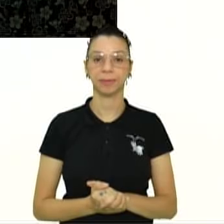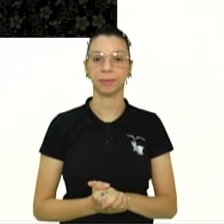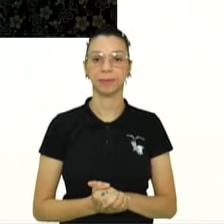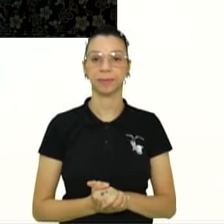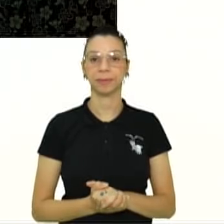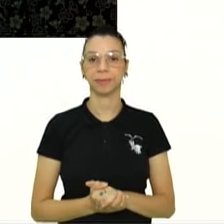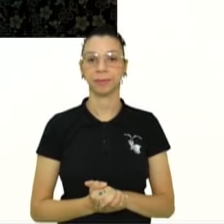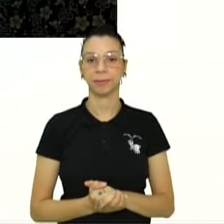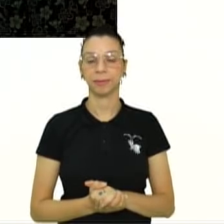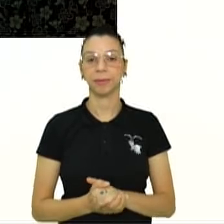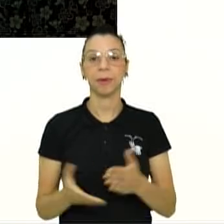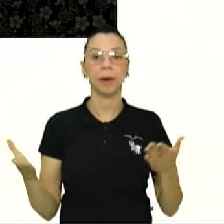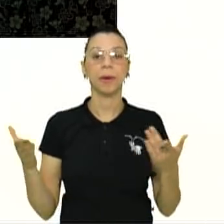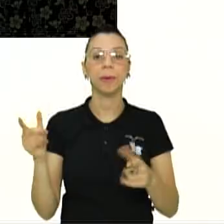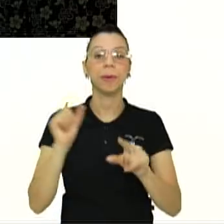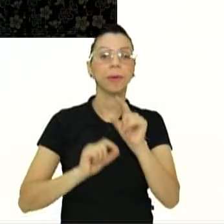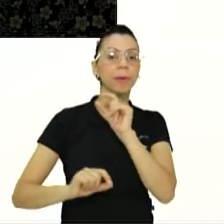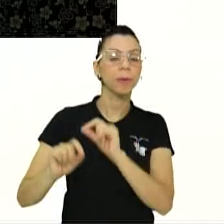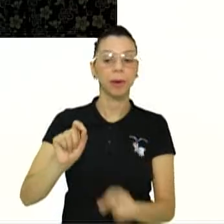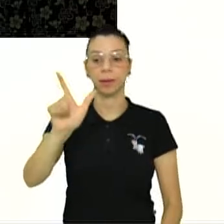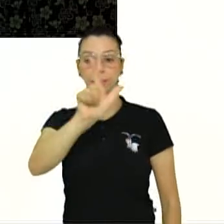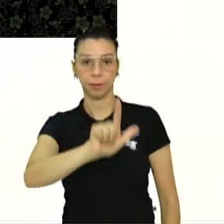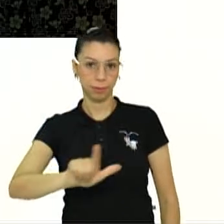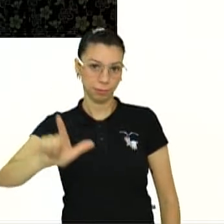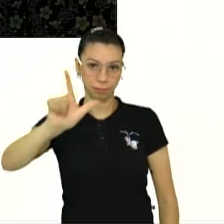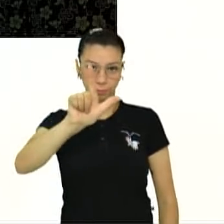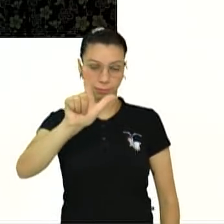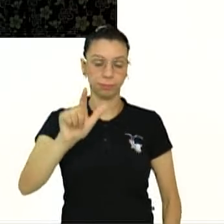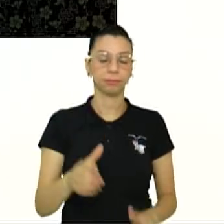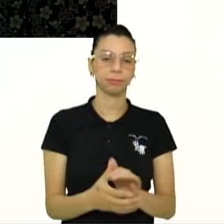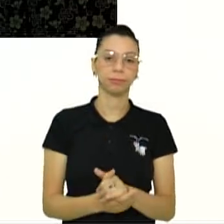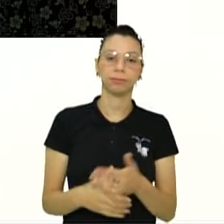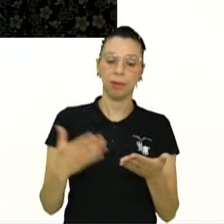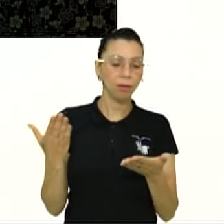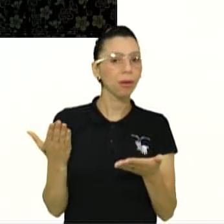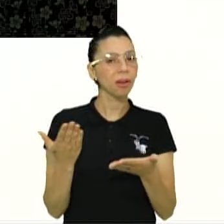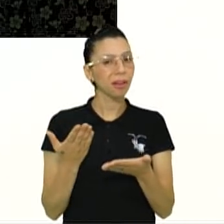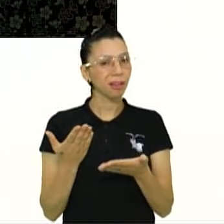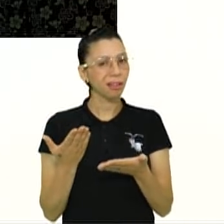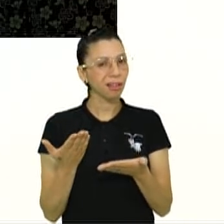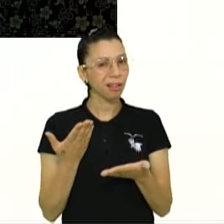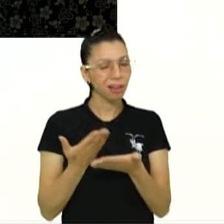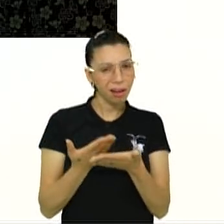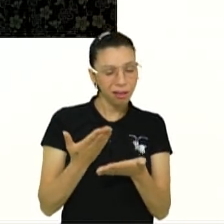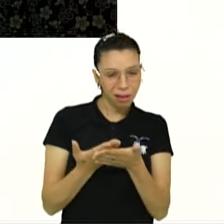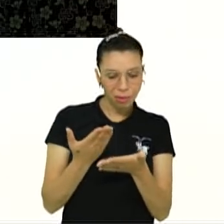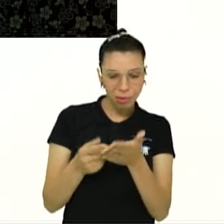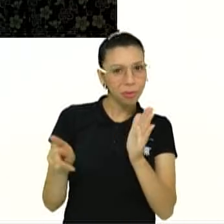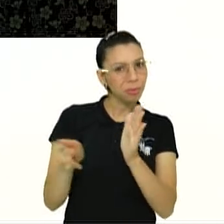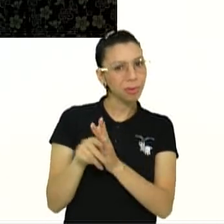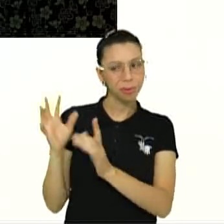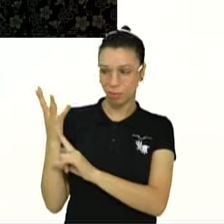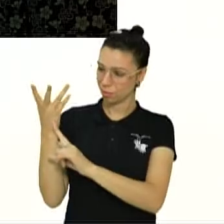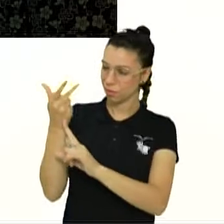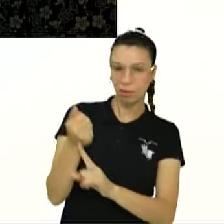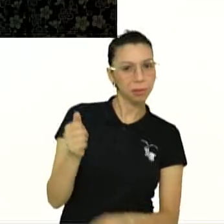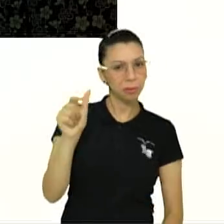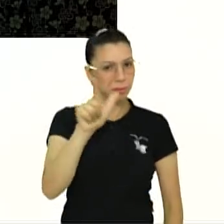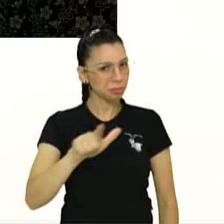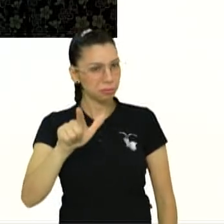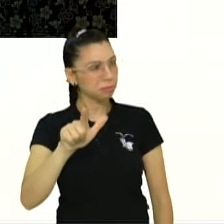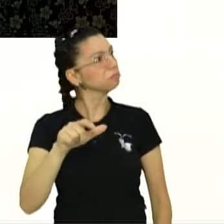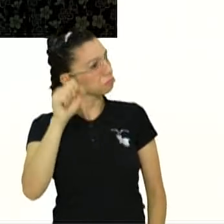Agora nós vamos tratar sobre a literatura. Aula de arte com literatura, professora,